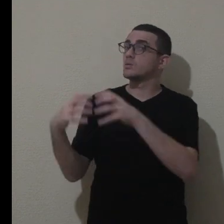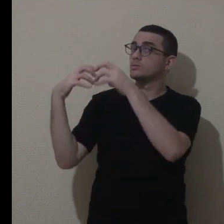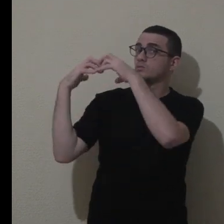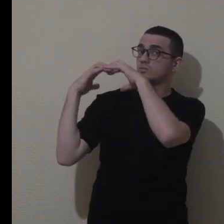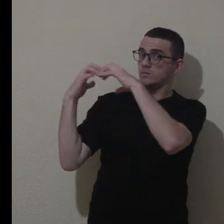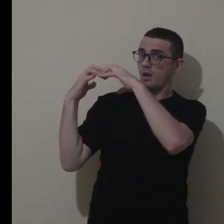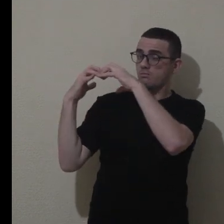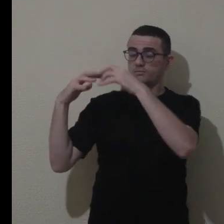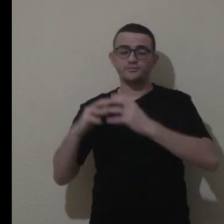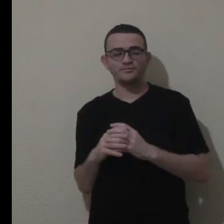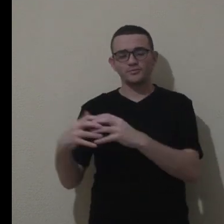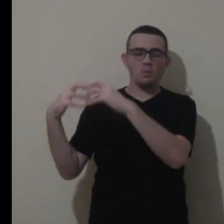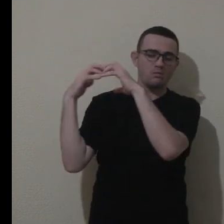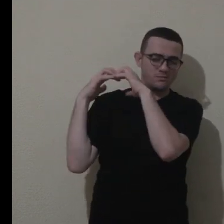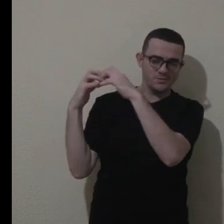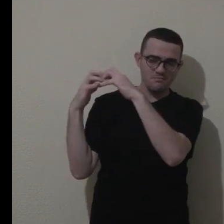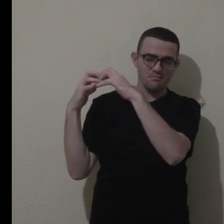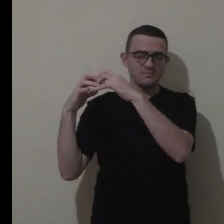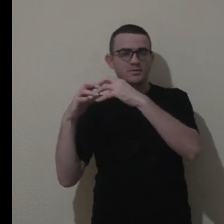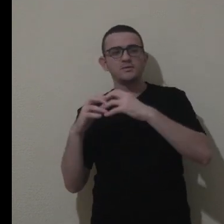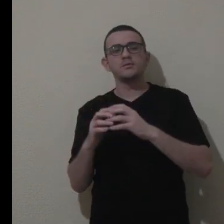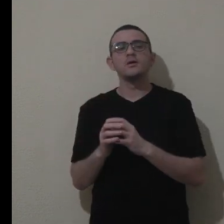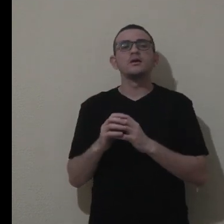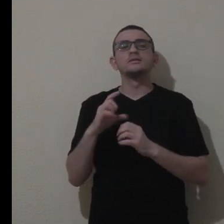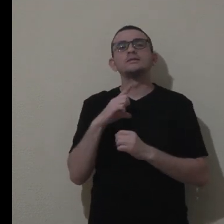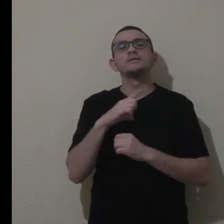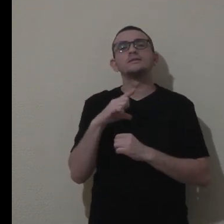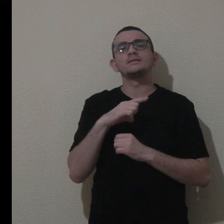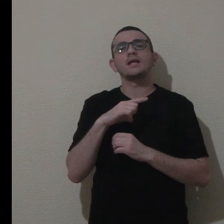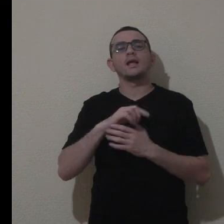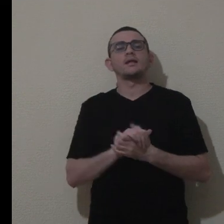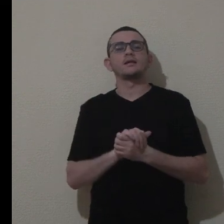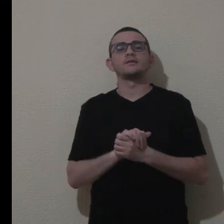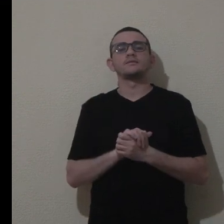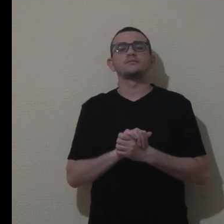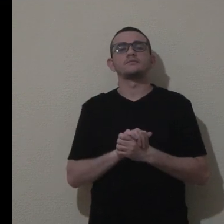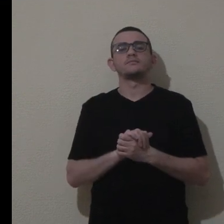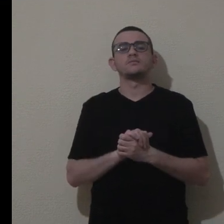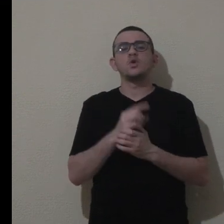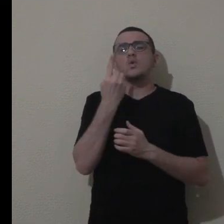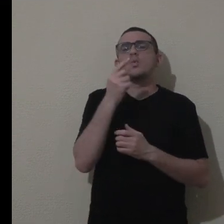O cérebro. Né? O cérebro tem